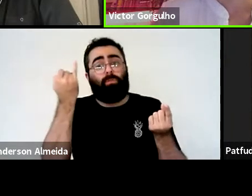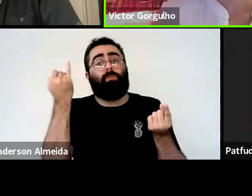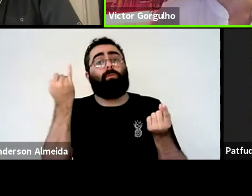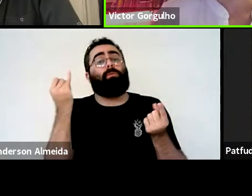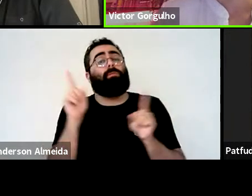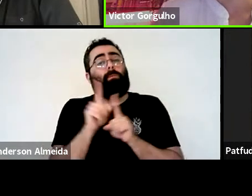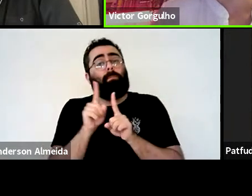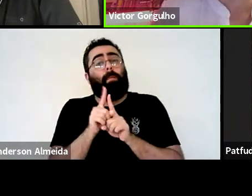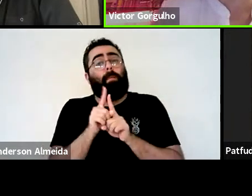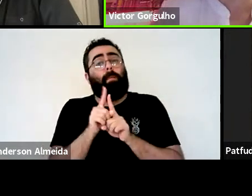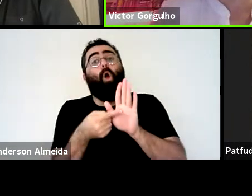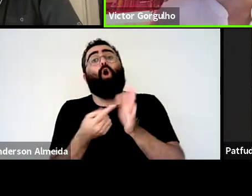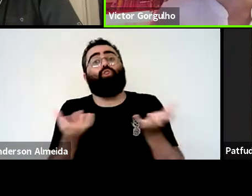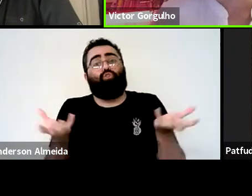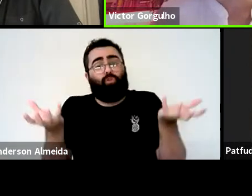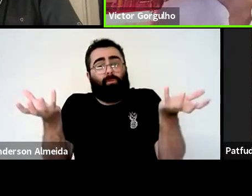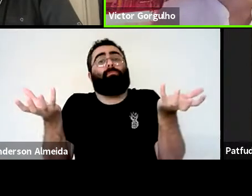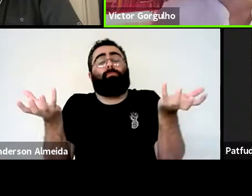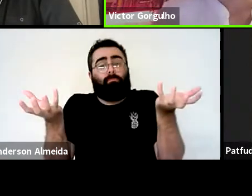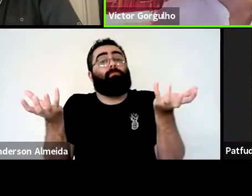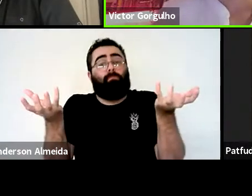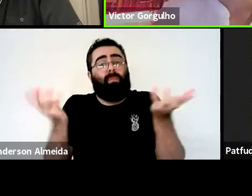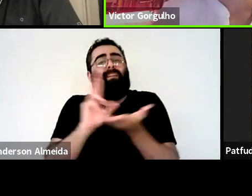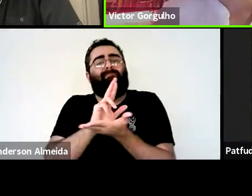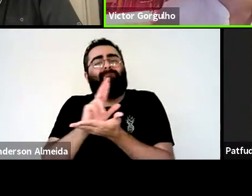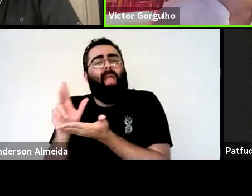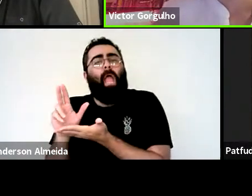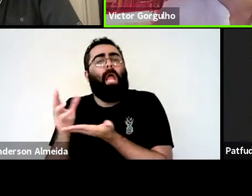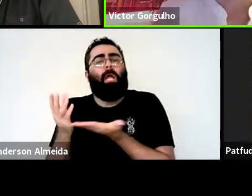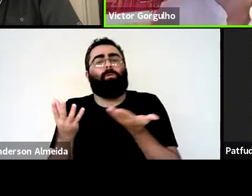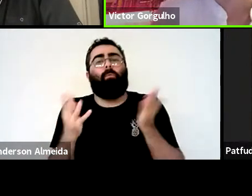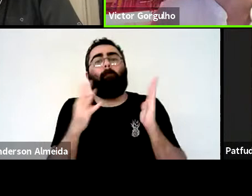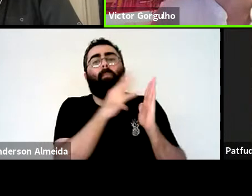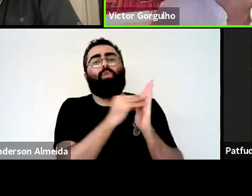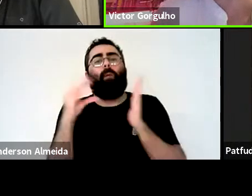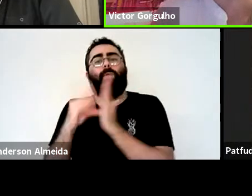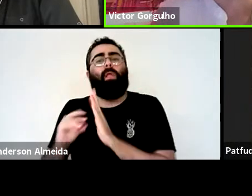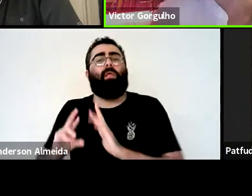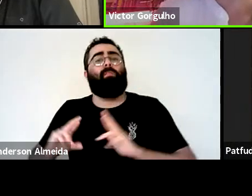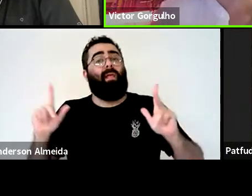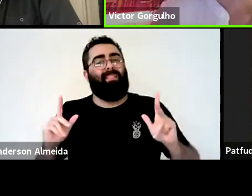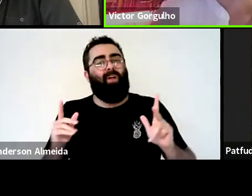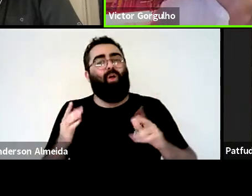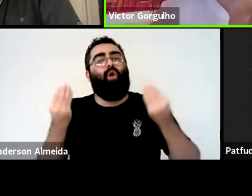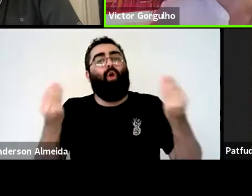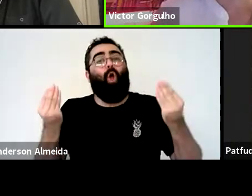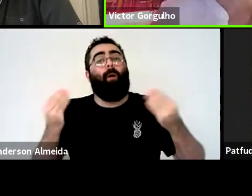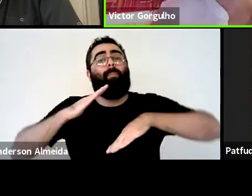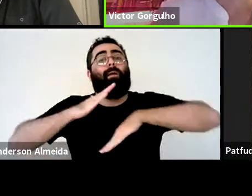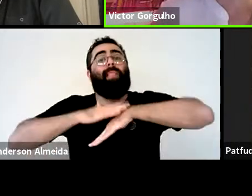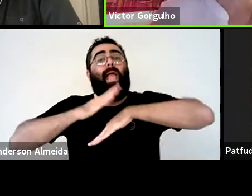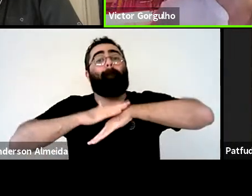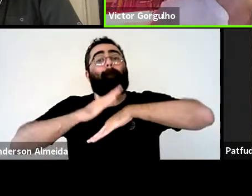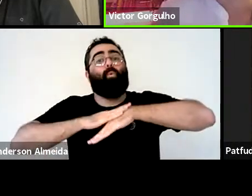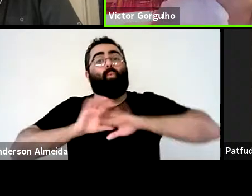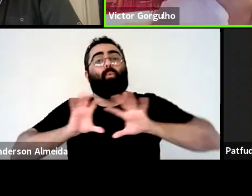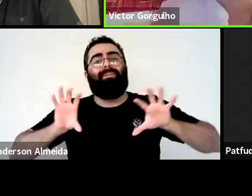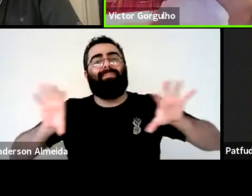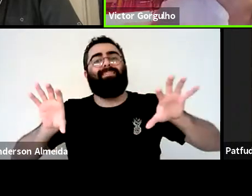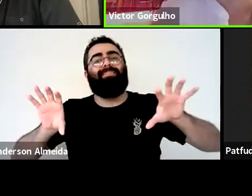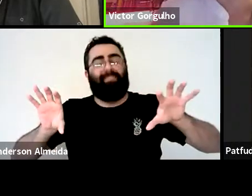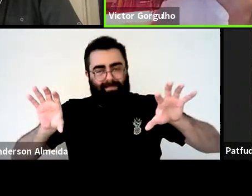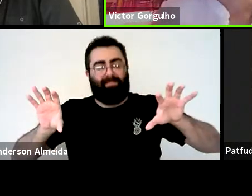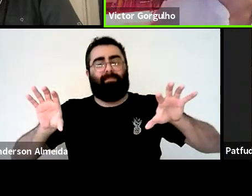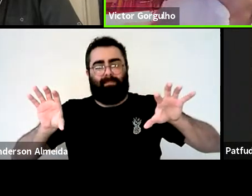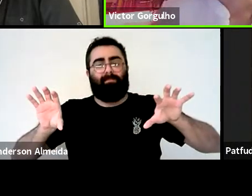aparecem de outras maneiras no Delirar o racial. Por exemplo, a questão do tempo, né, ela é fundamental